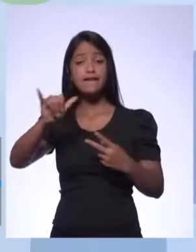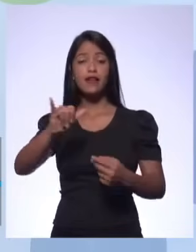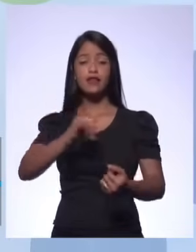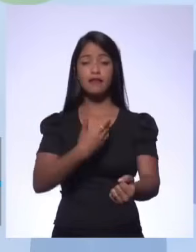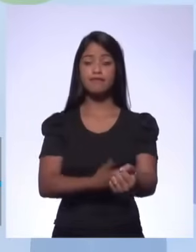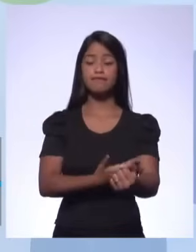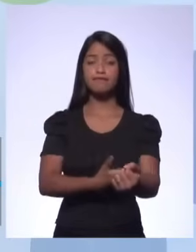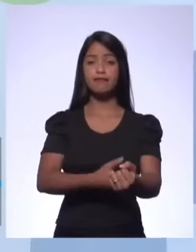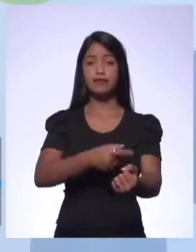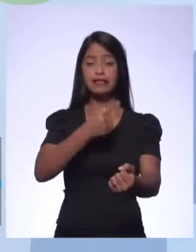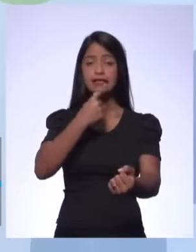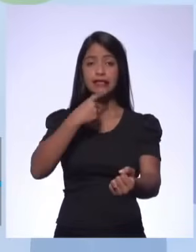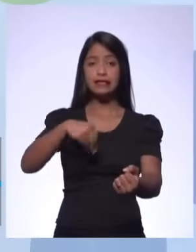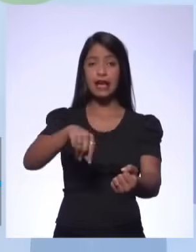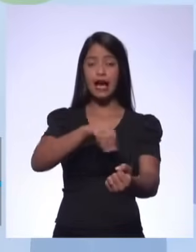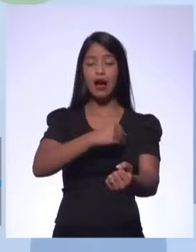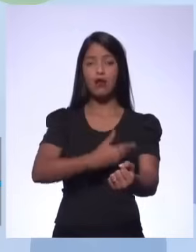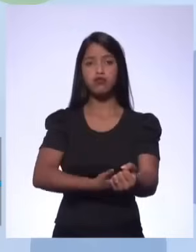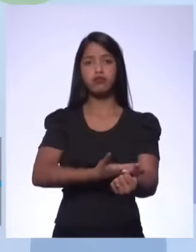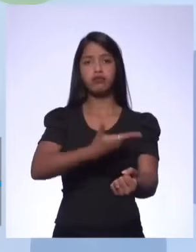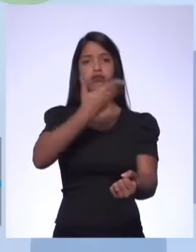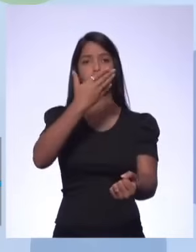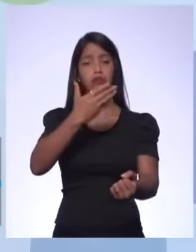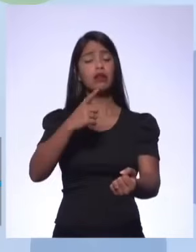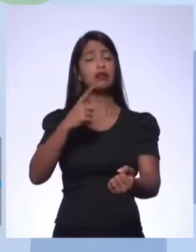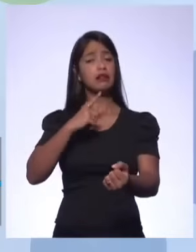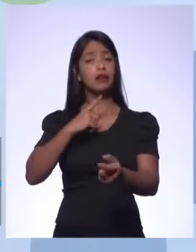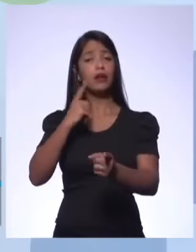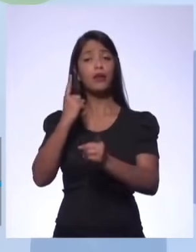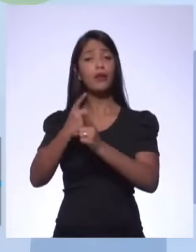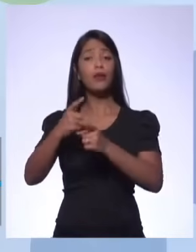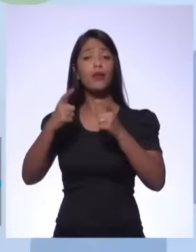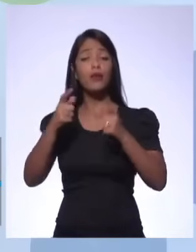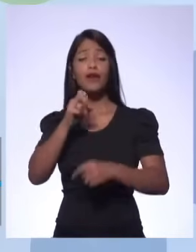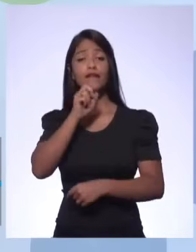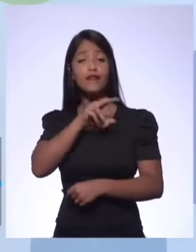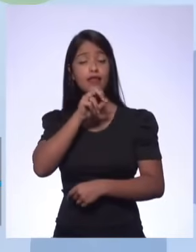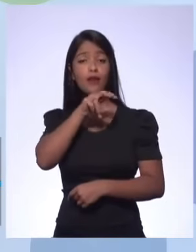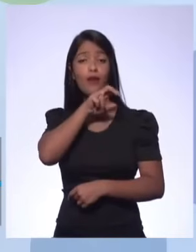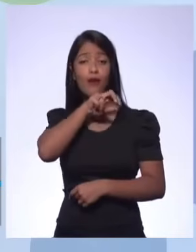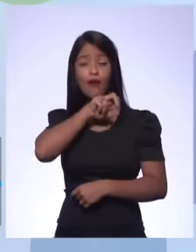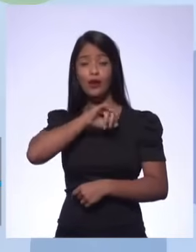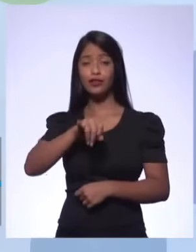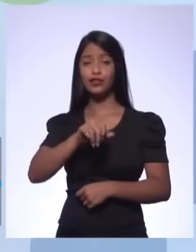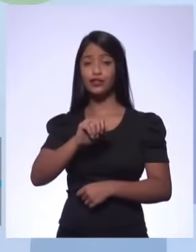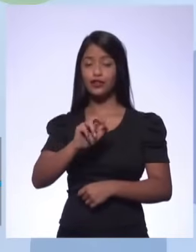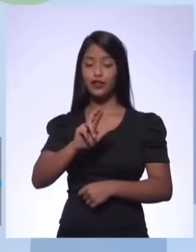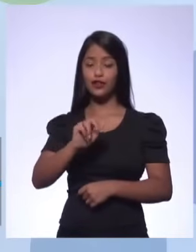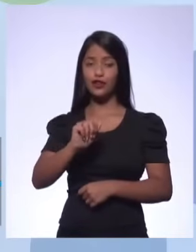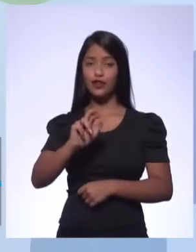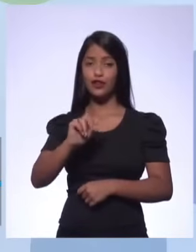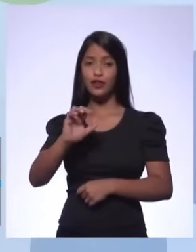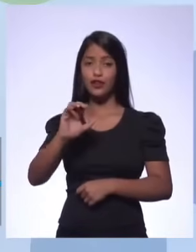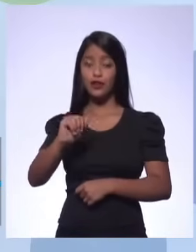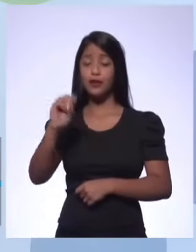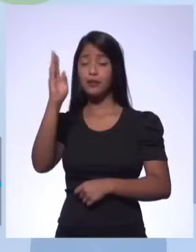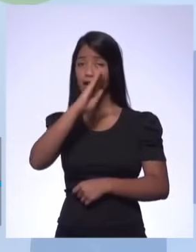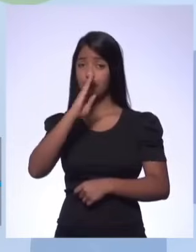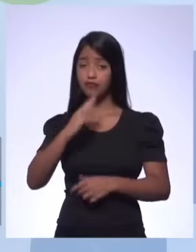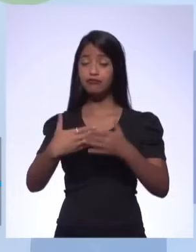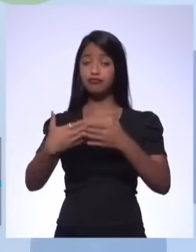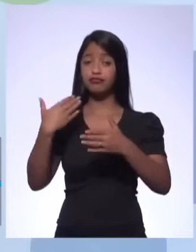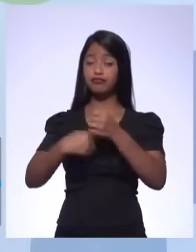encontrada no veneno da jararaca brasileira. E desde a década de 1970, o medicamento mais